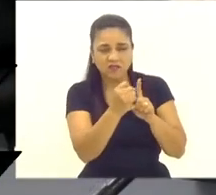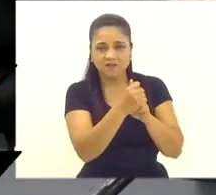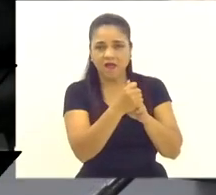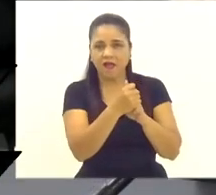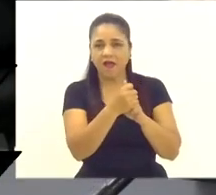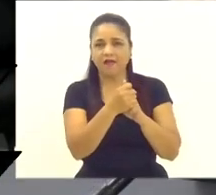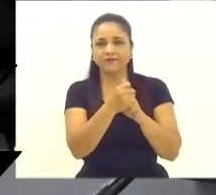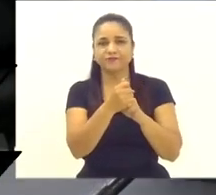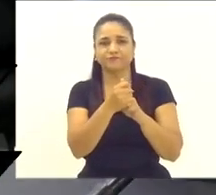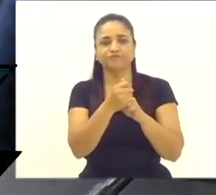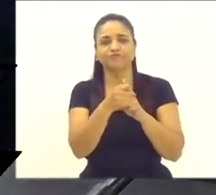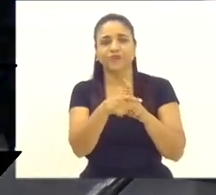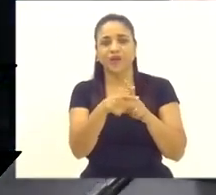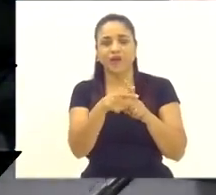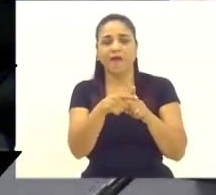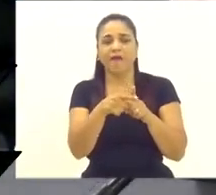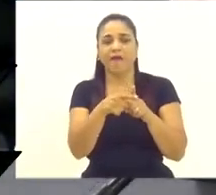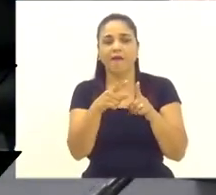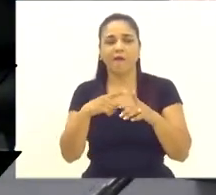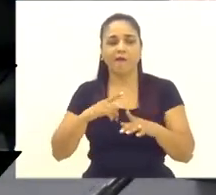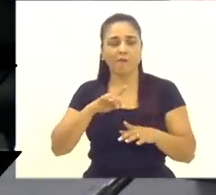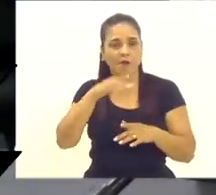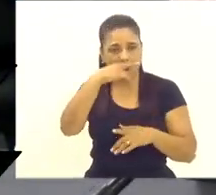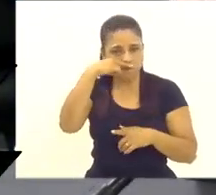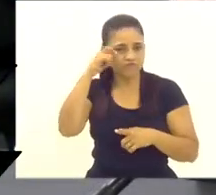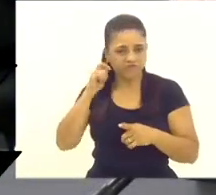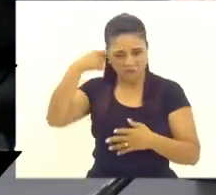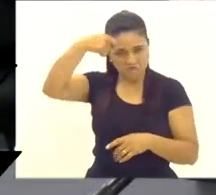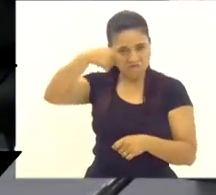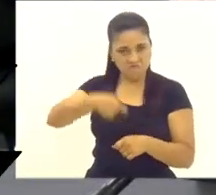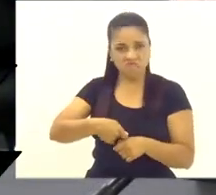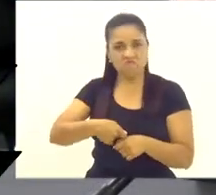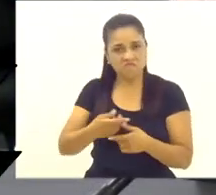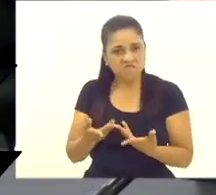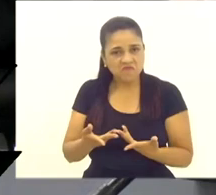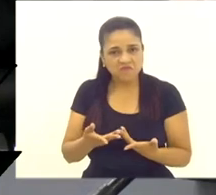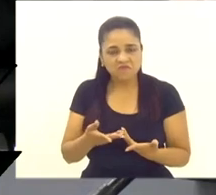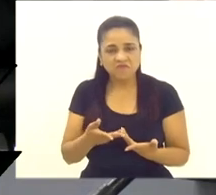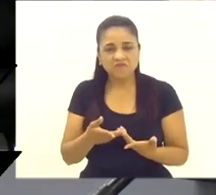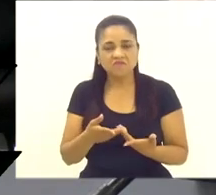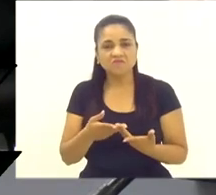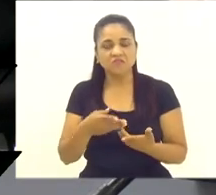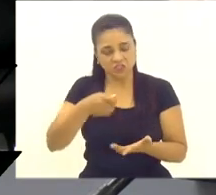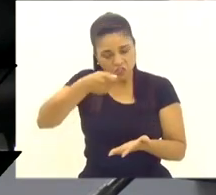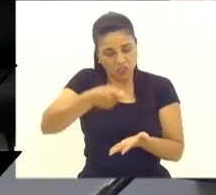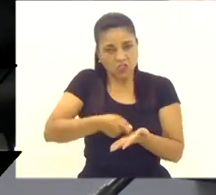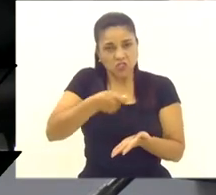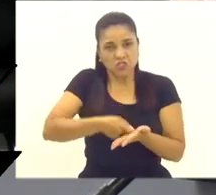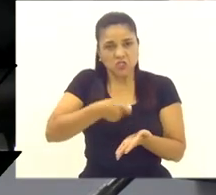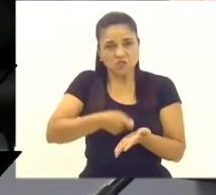reflexo de um sistema pátriarcal de submissão de imposição